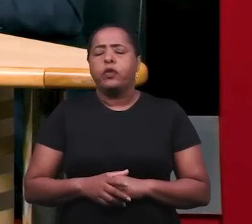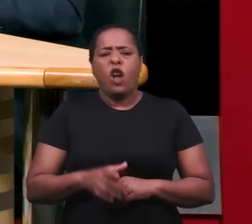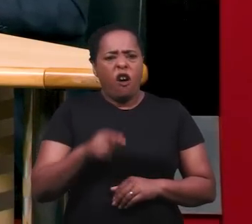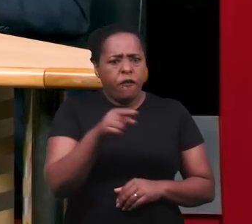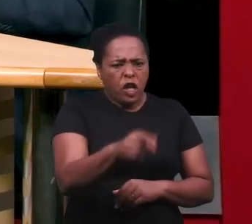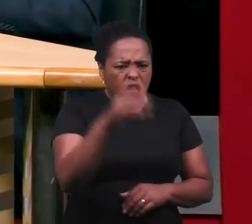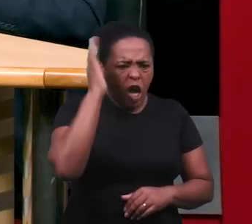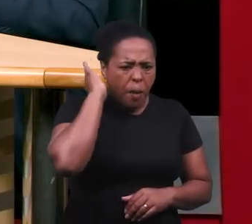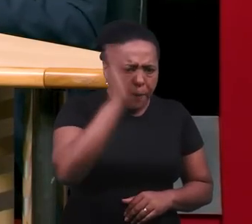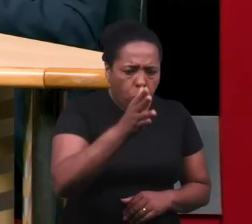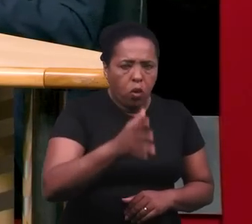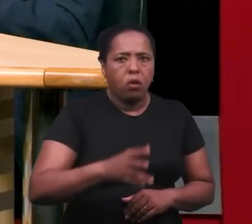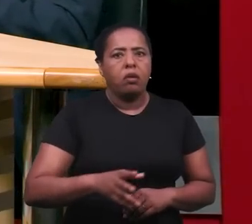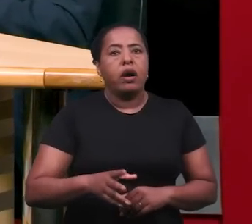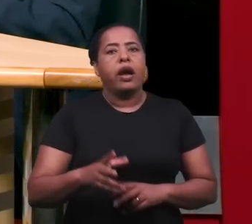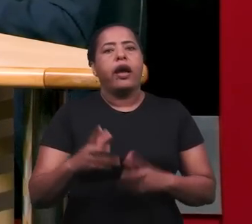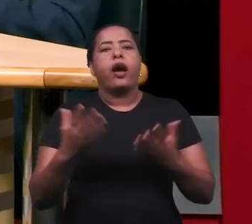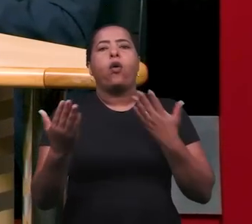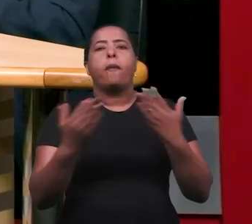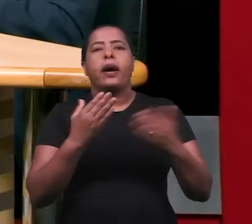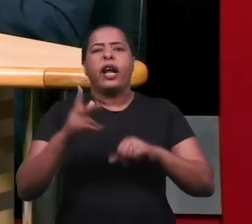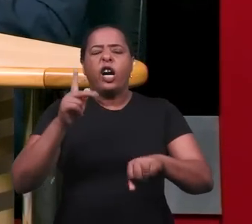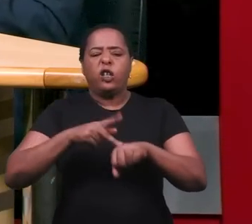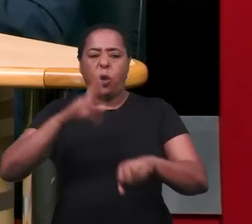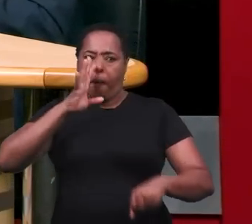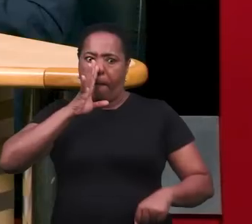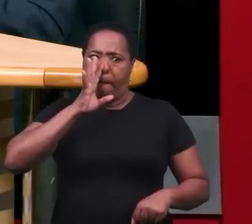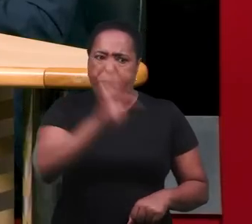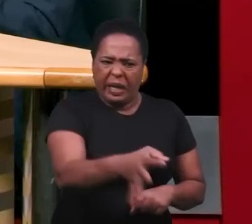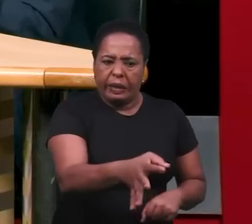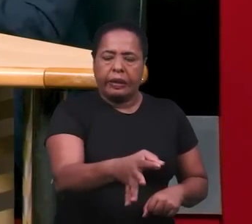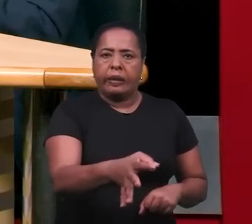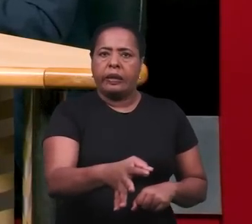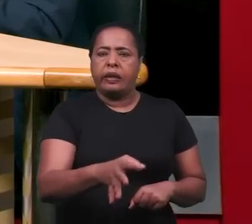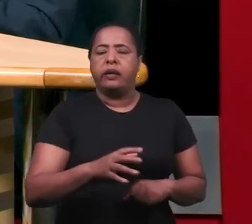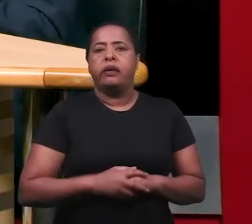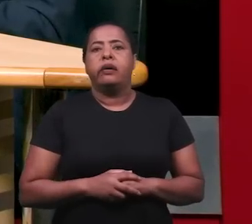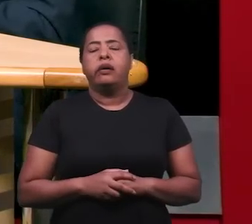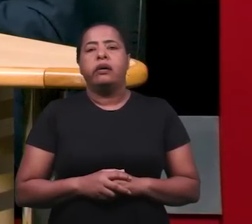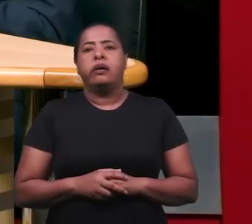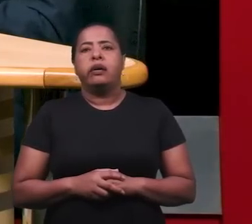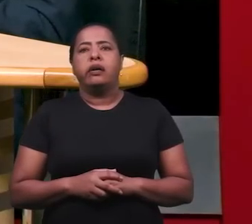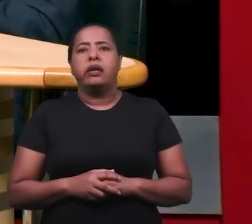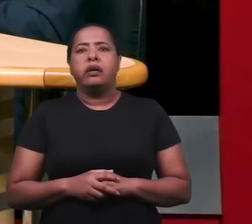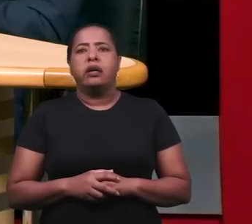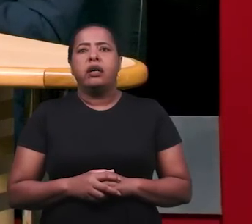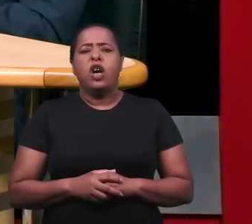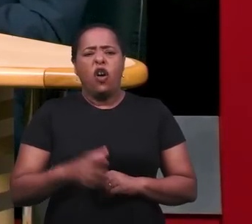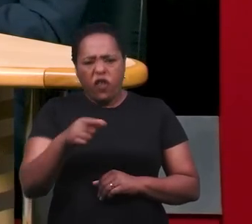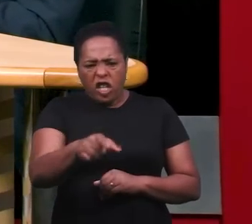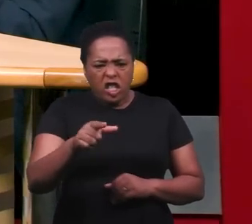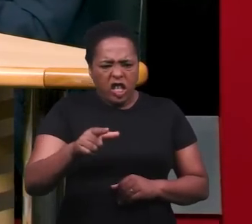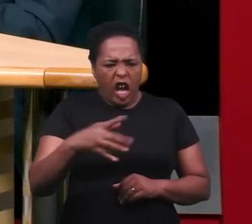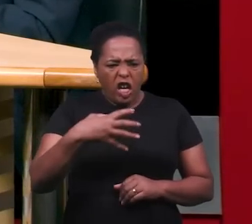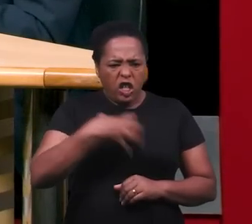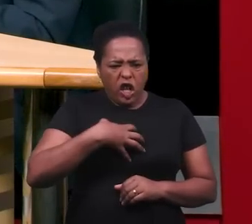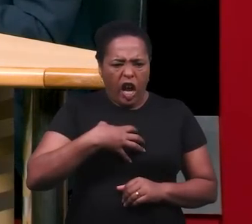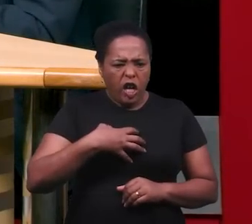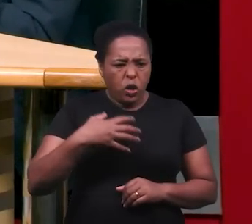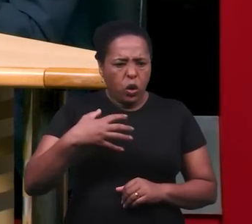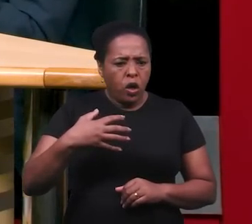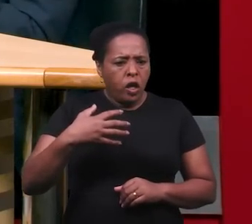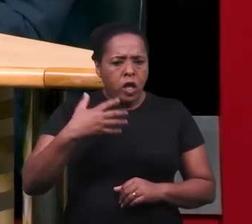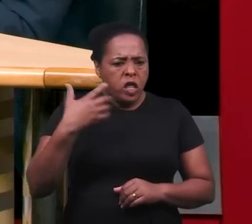de apedrejar. Quando você fala assim, você é burro, você está apedrejando. Apedrejando. Ah,